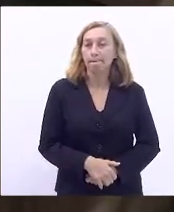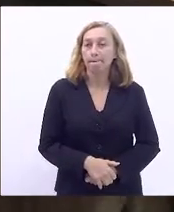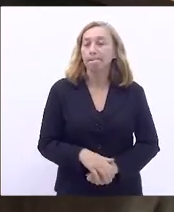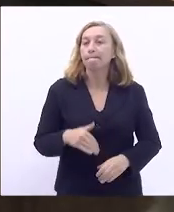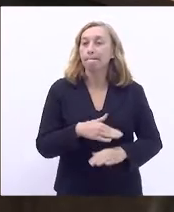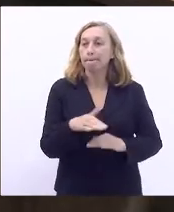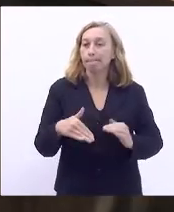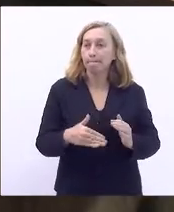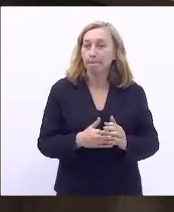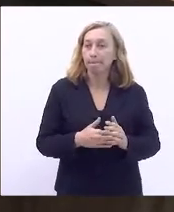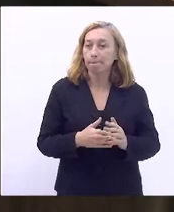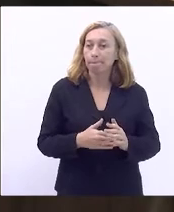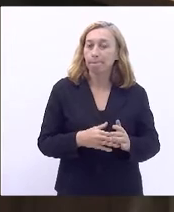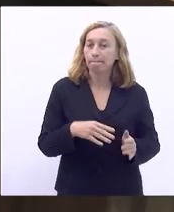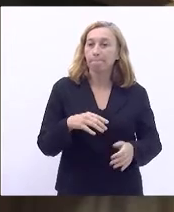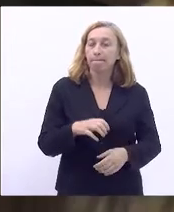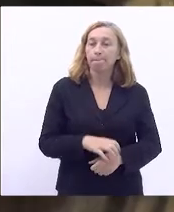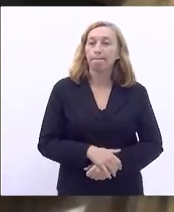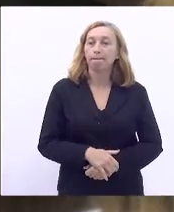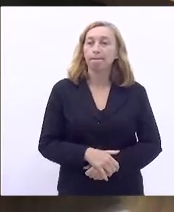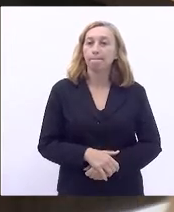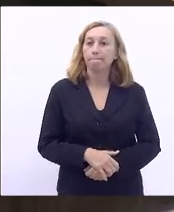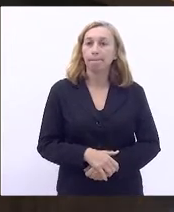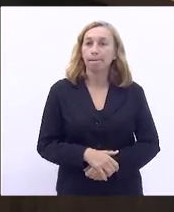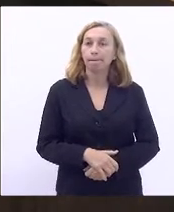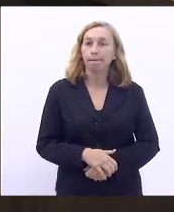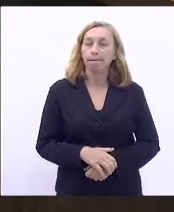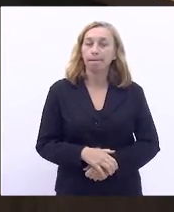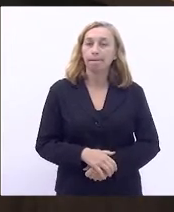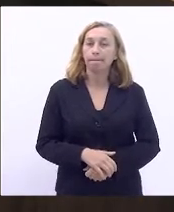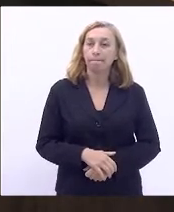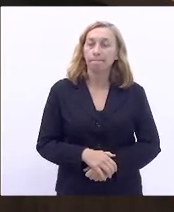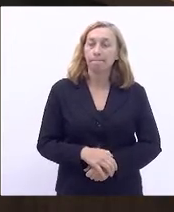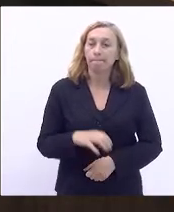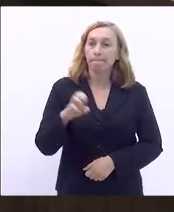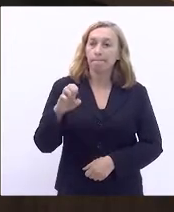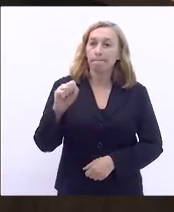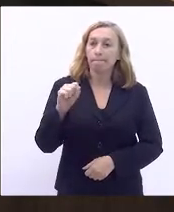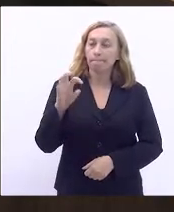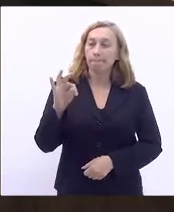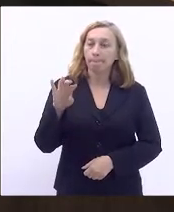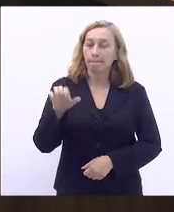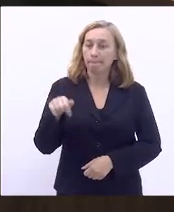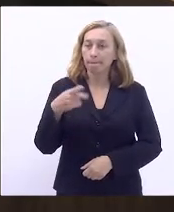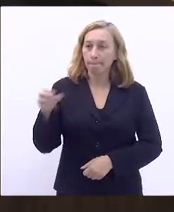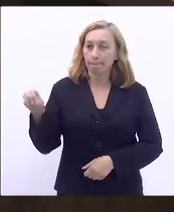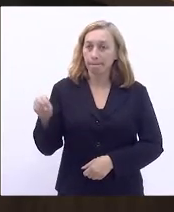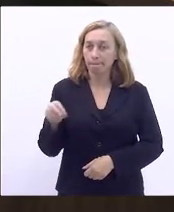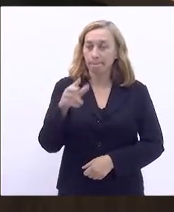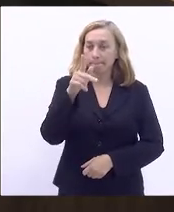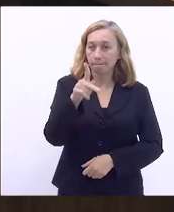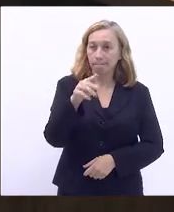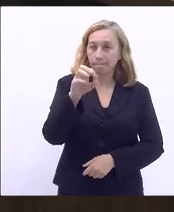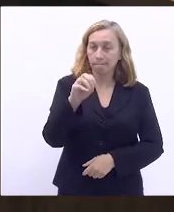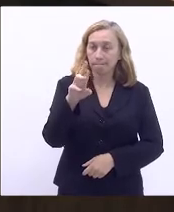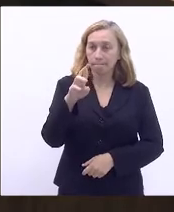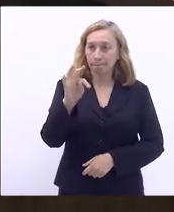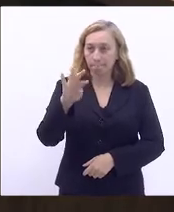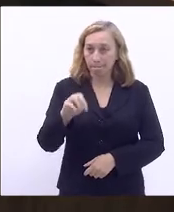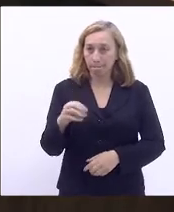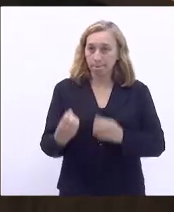todas as instalações da siderúrgica, do porto ao processo